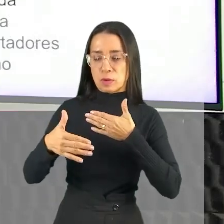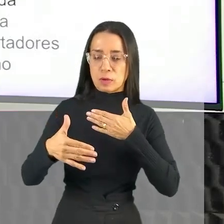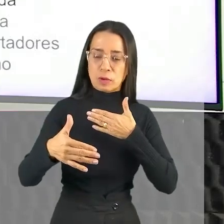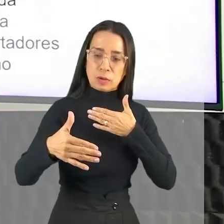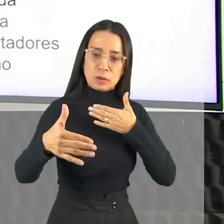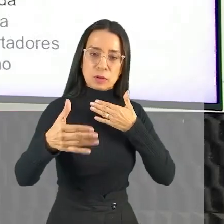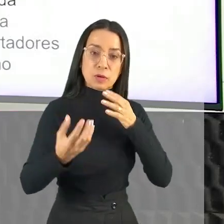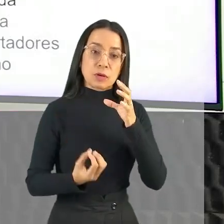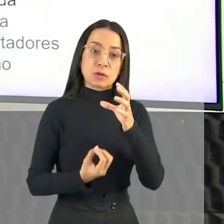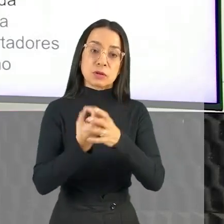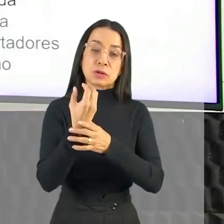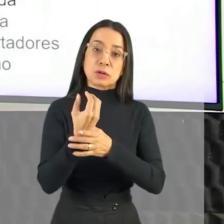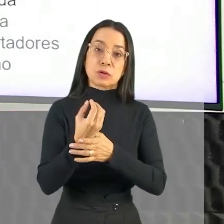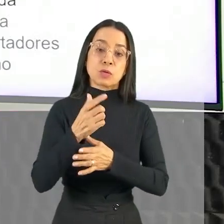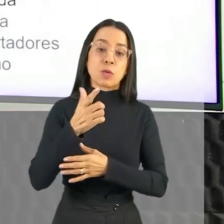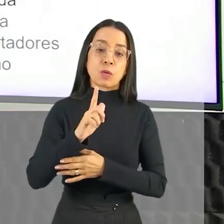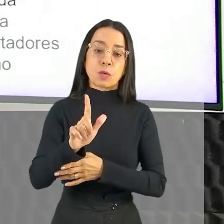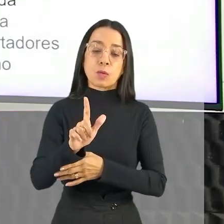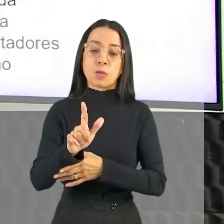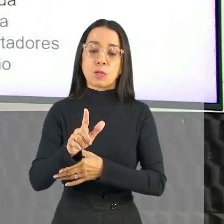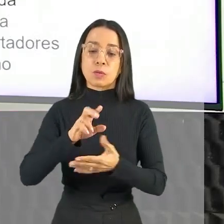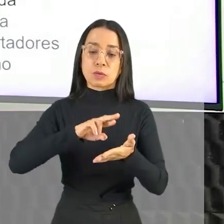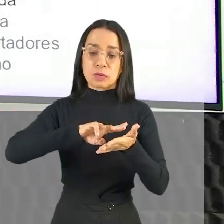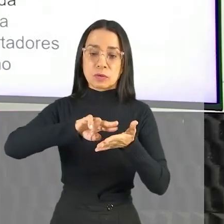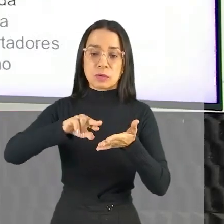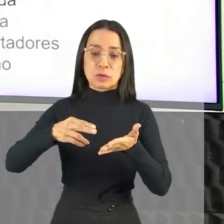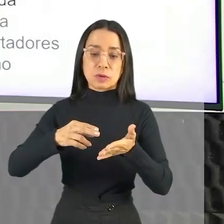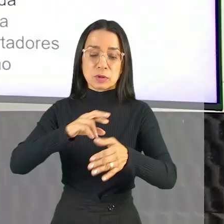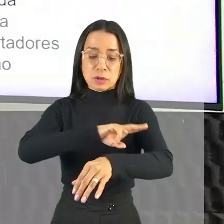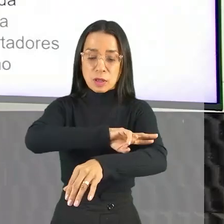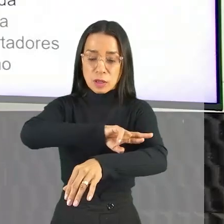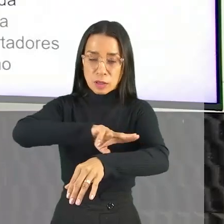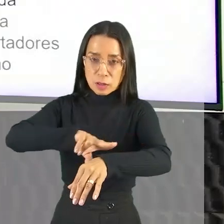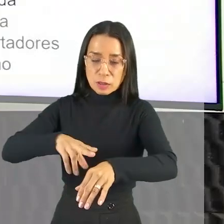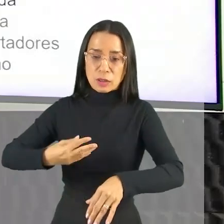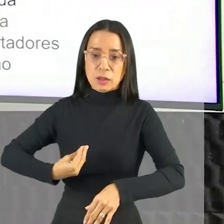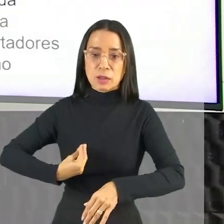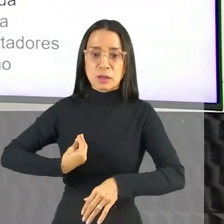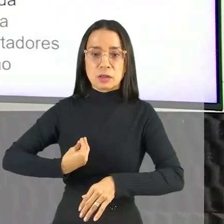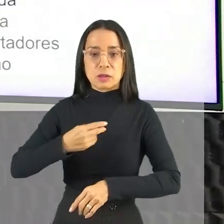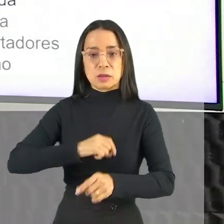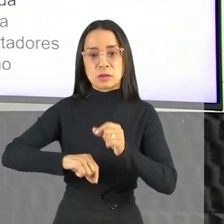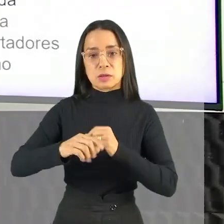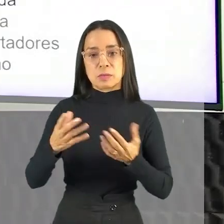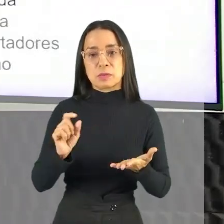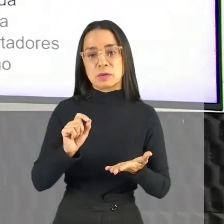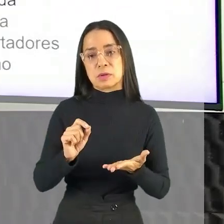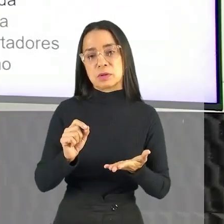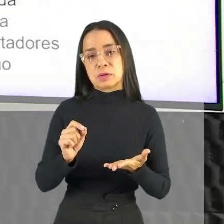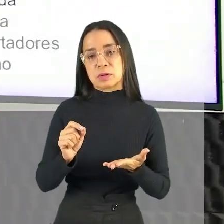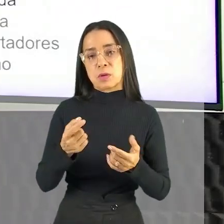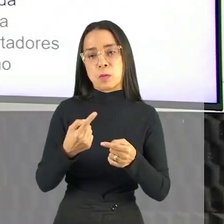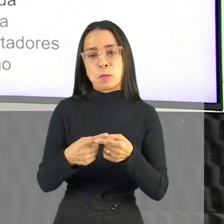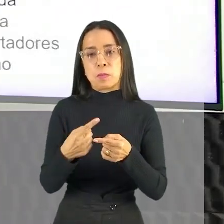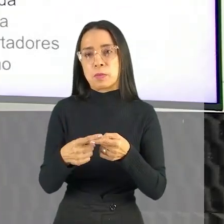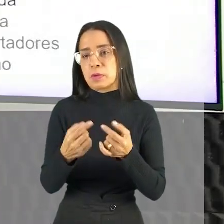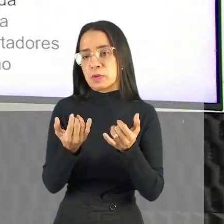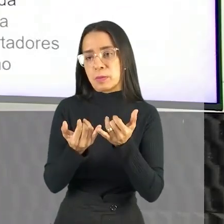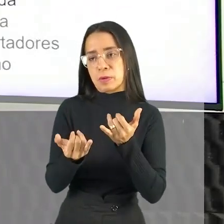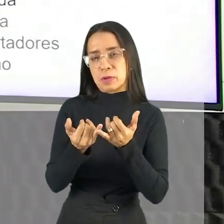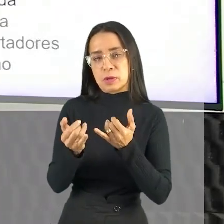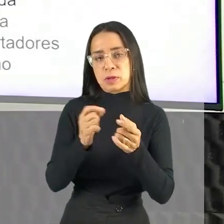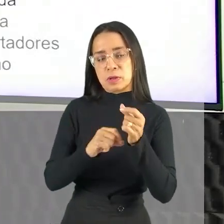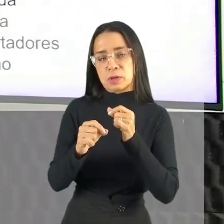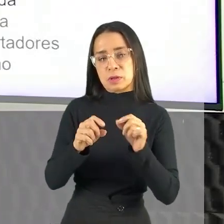em virtude de suas semelhanças e suas diferenças. Podemos citar como exemplo a resistência à